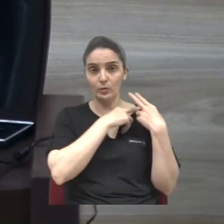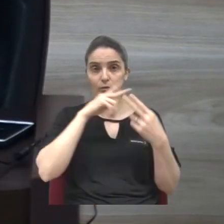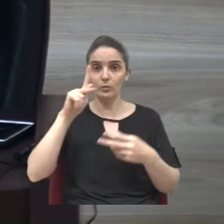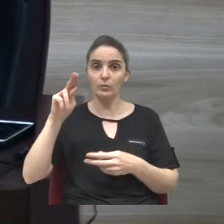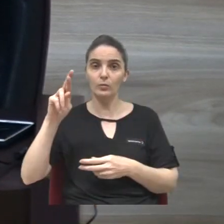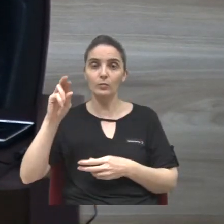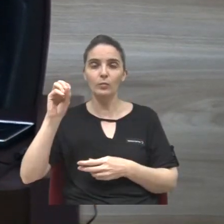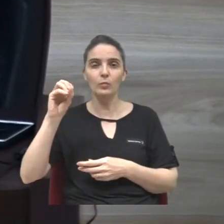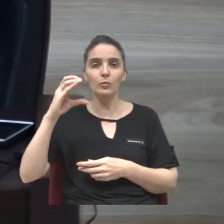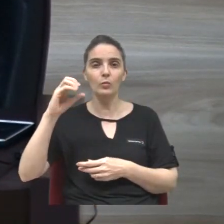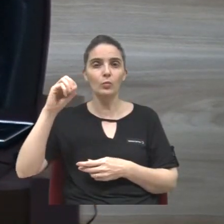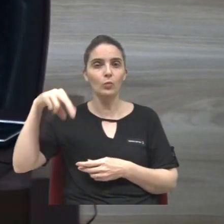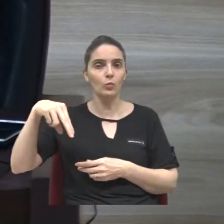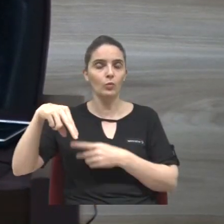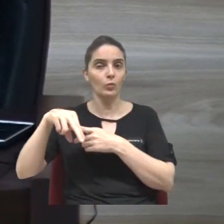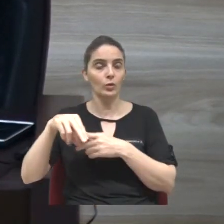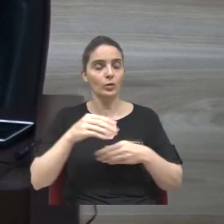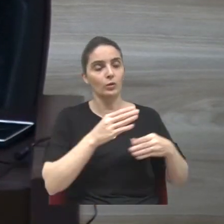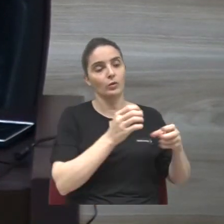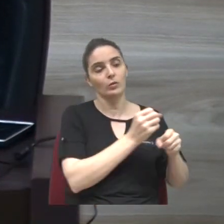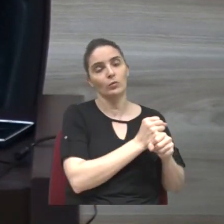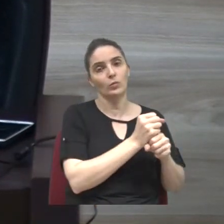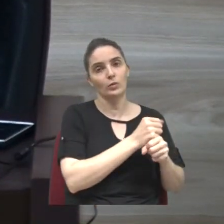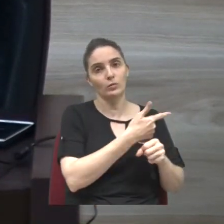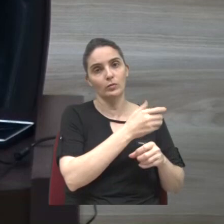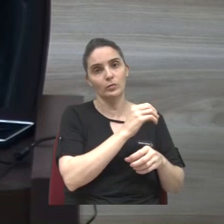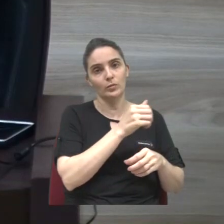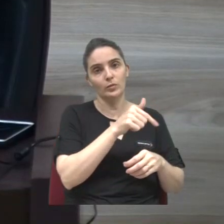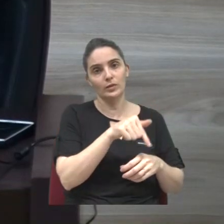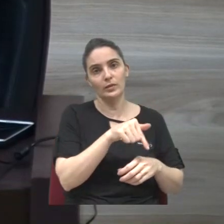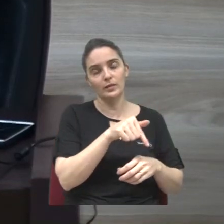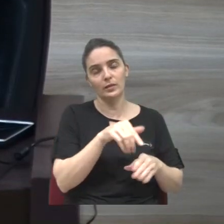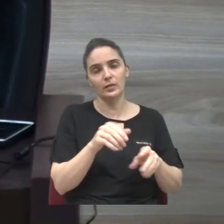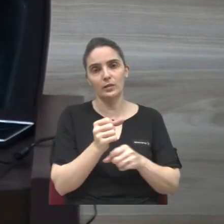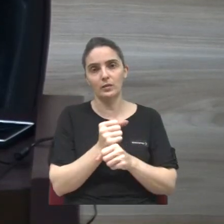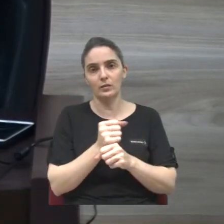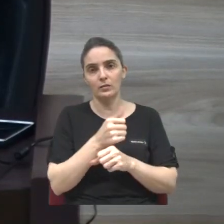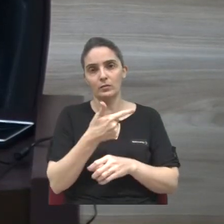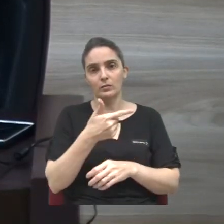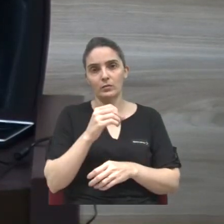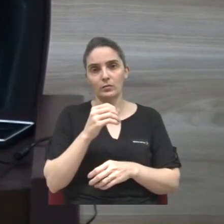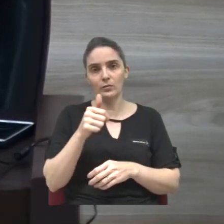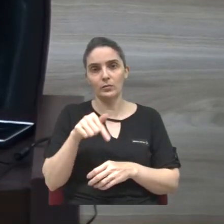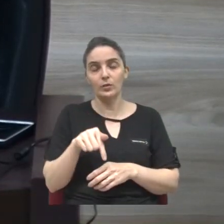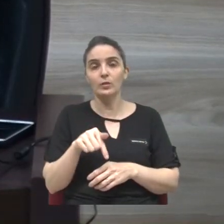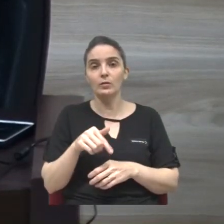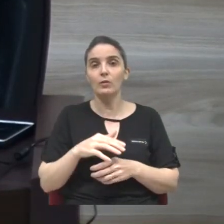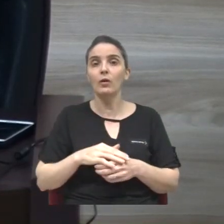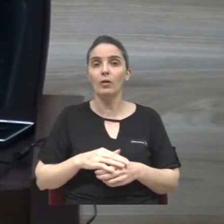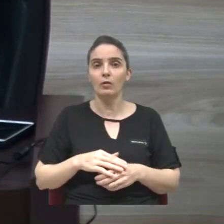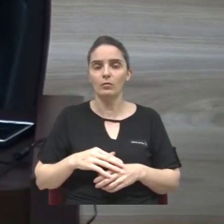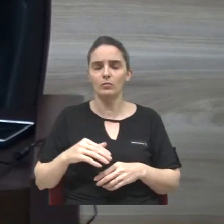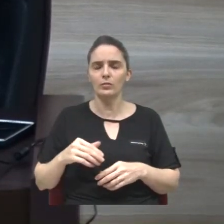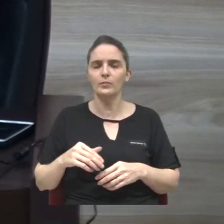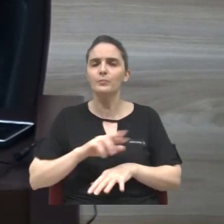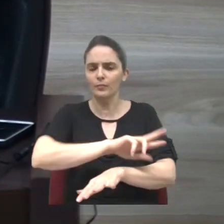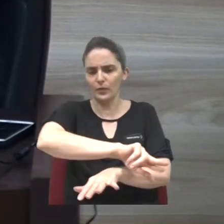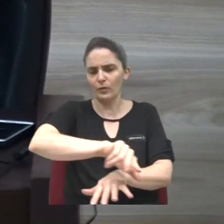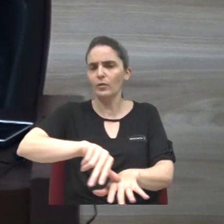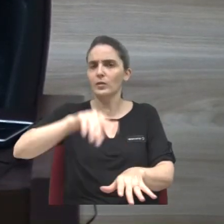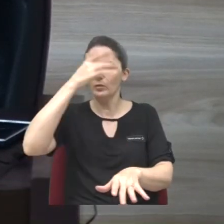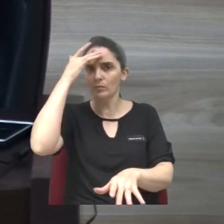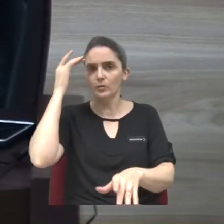2017 e 2019 187 atendimentos referentes à reclamação ou denúncias acerca da